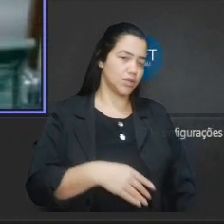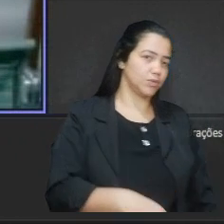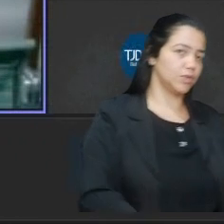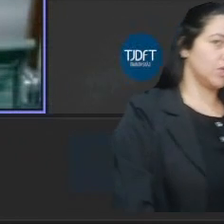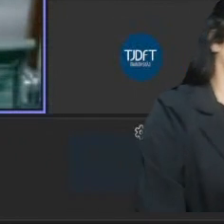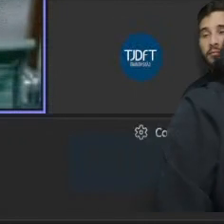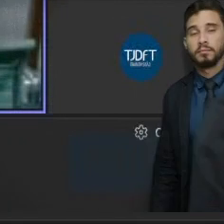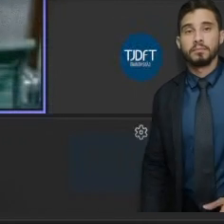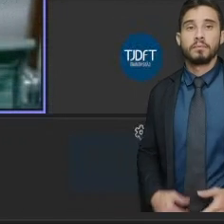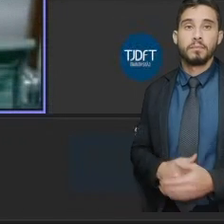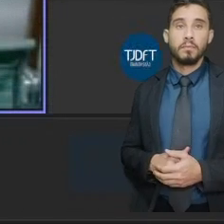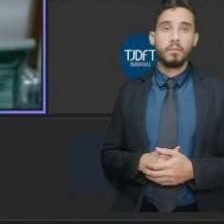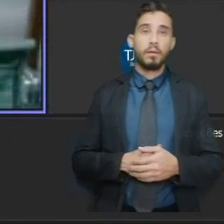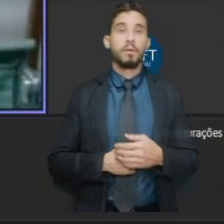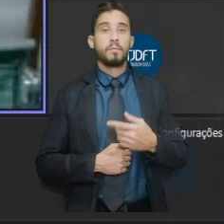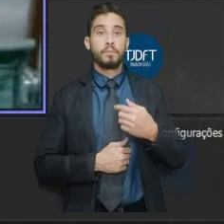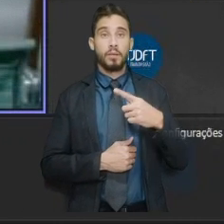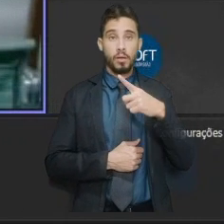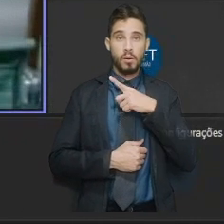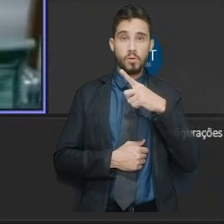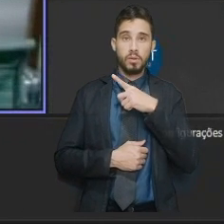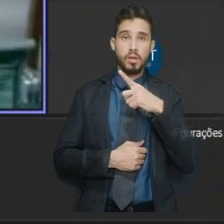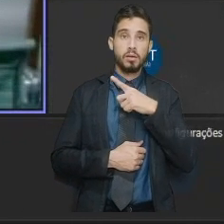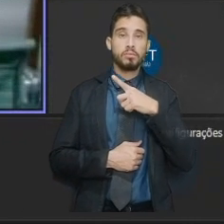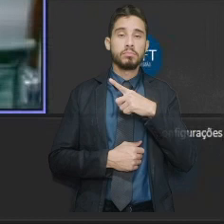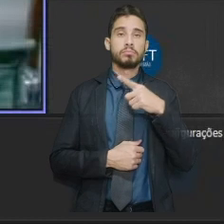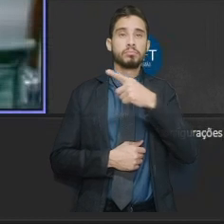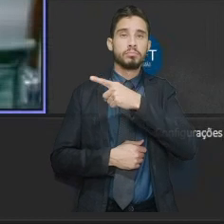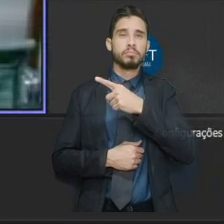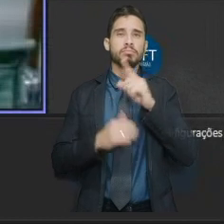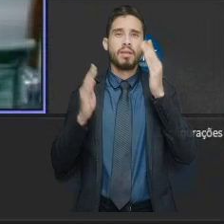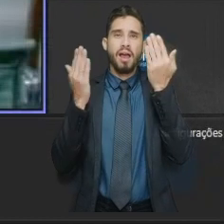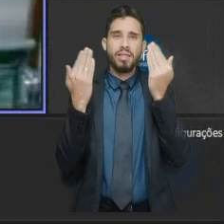foi compartilhado. Eu tenho aqui,